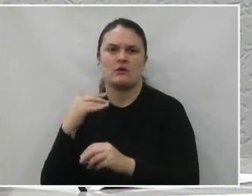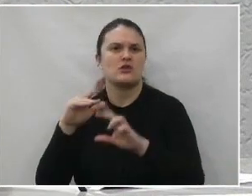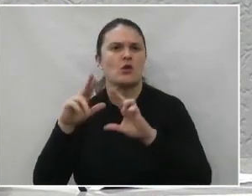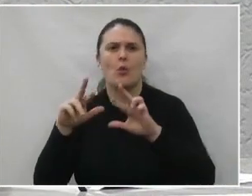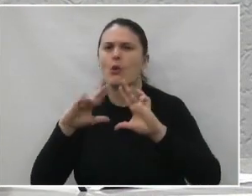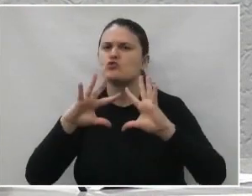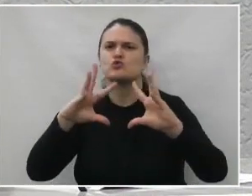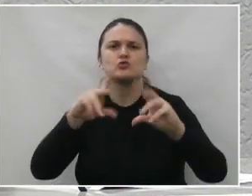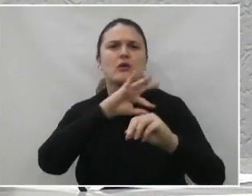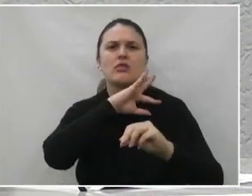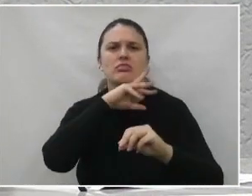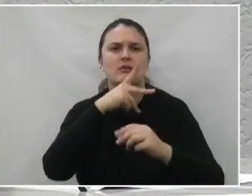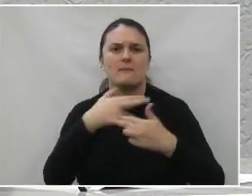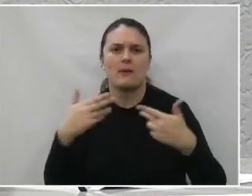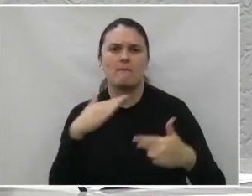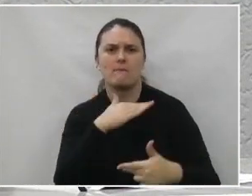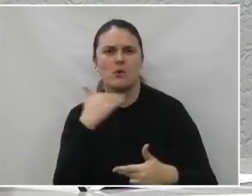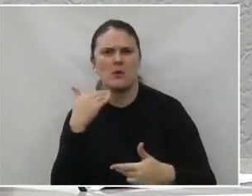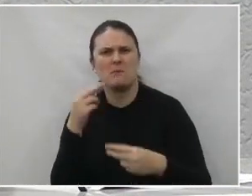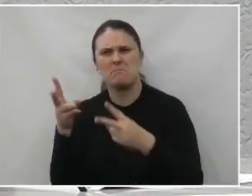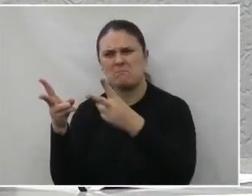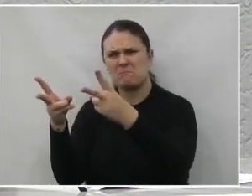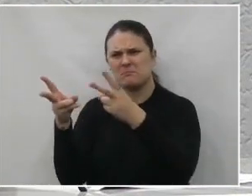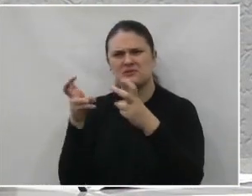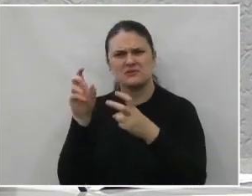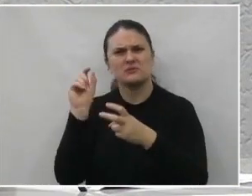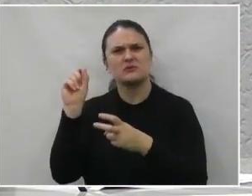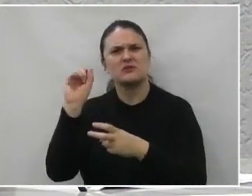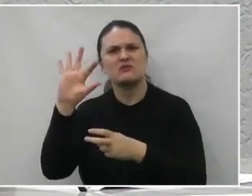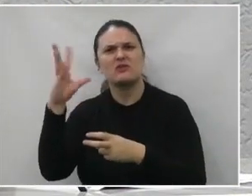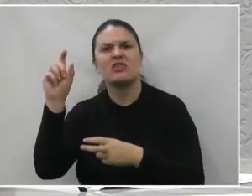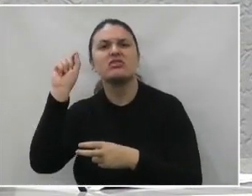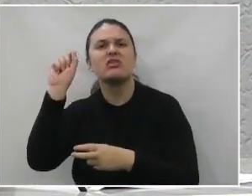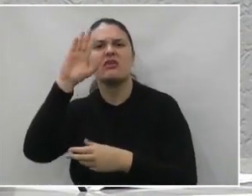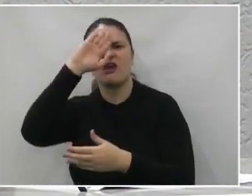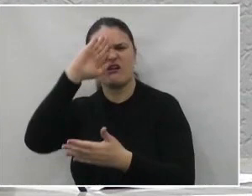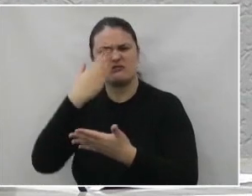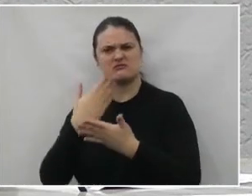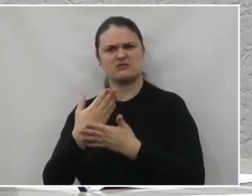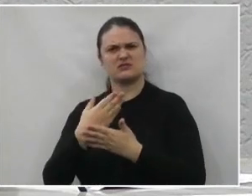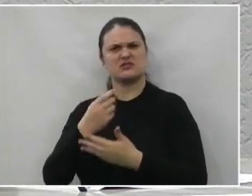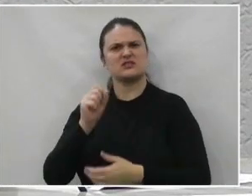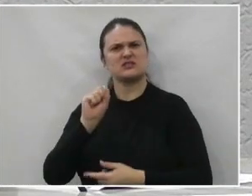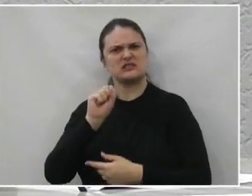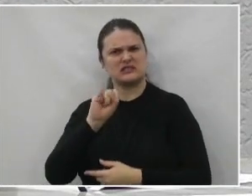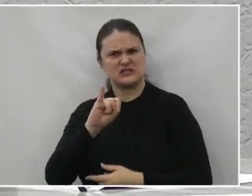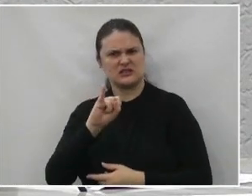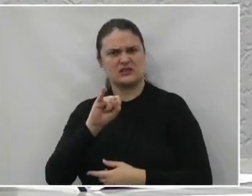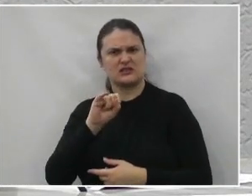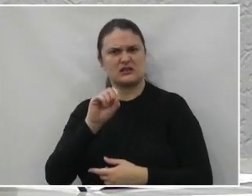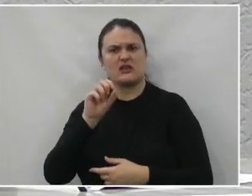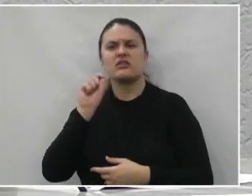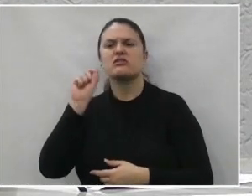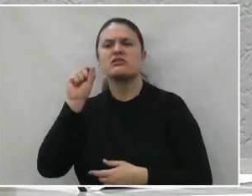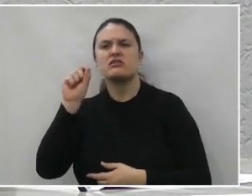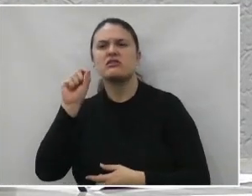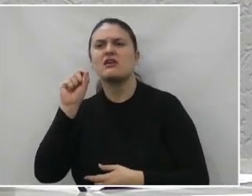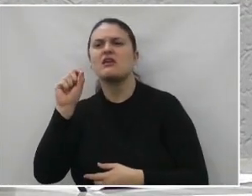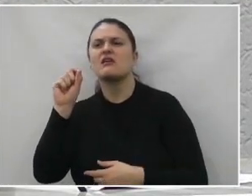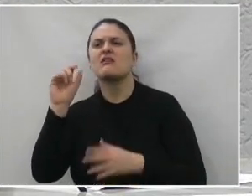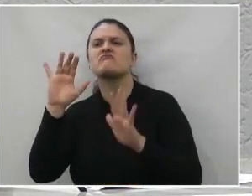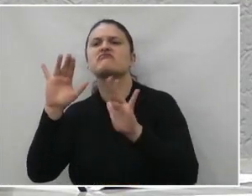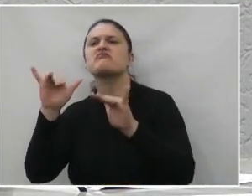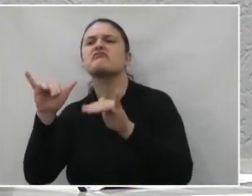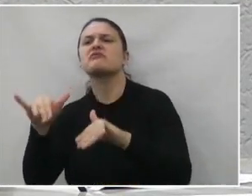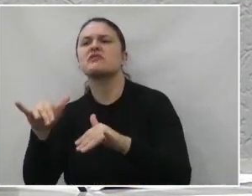ele também morre. Repare no que acontece com os que confiam em si mesmos. Vejam o fim daqueles que estão satisfeitos